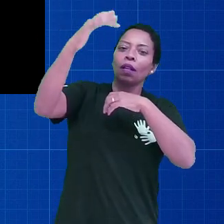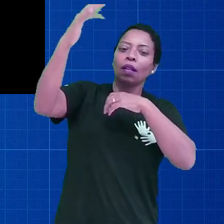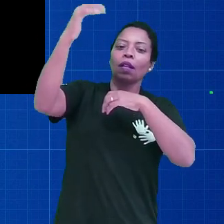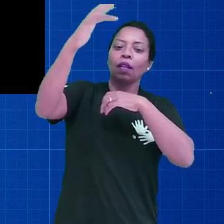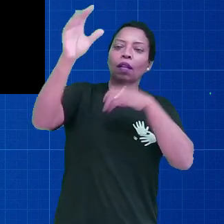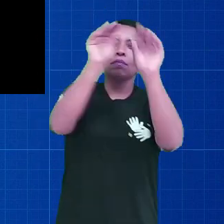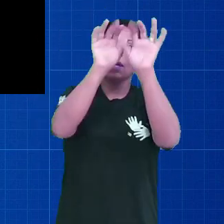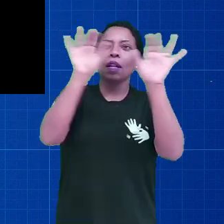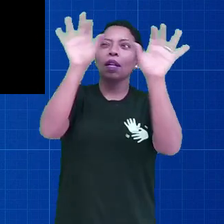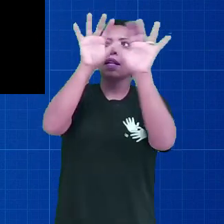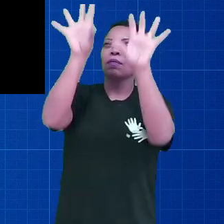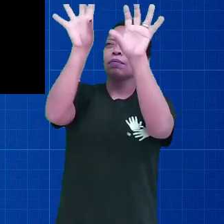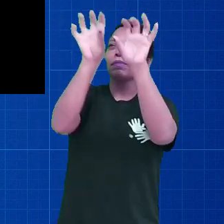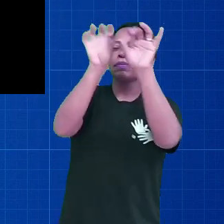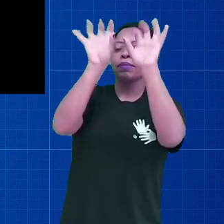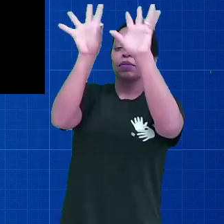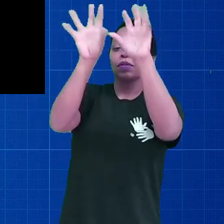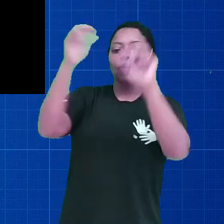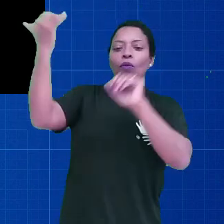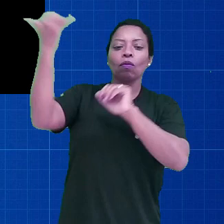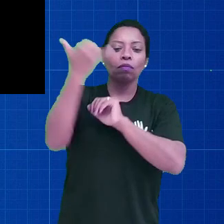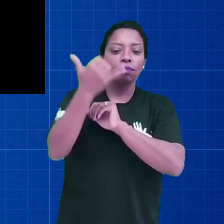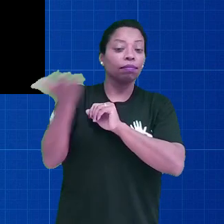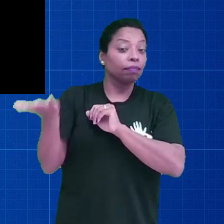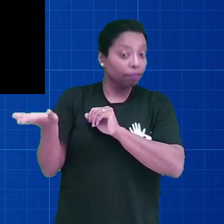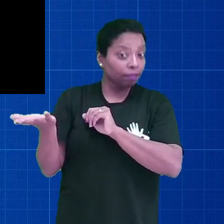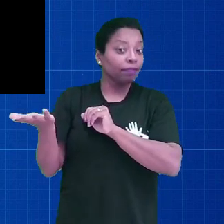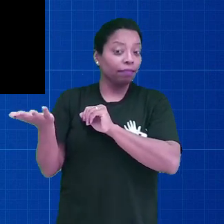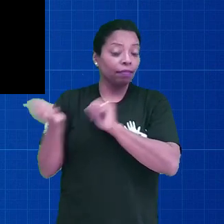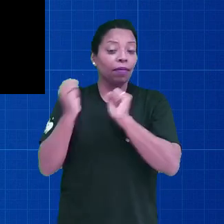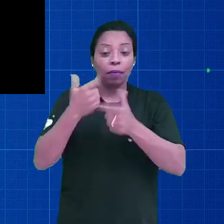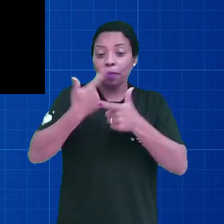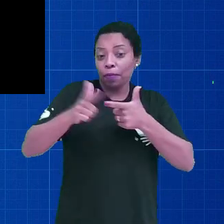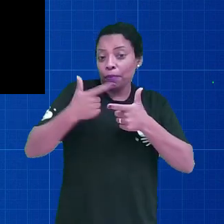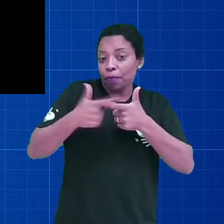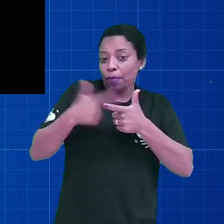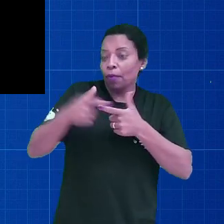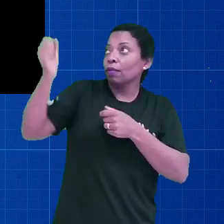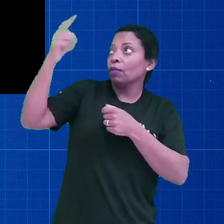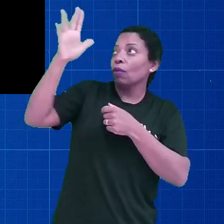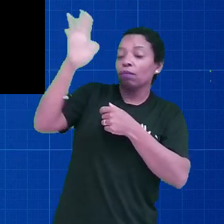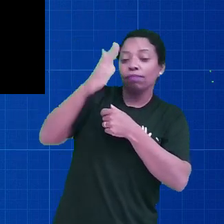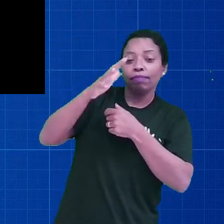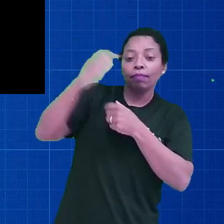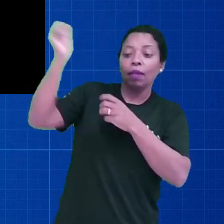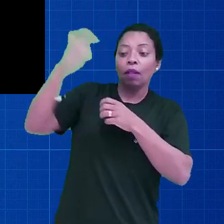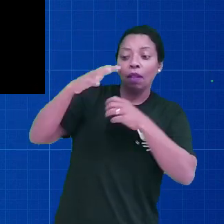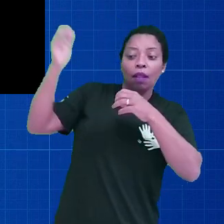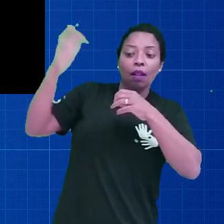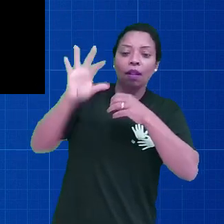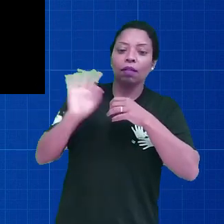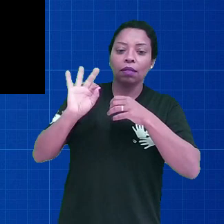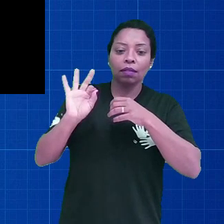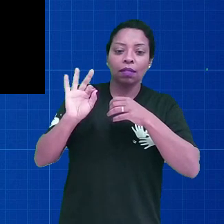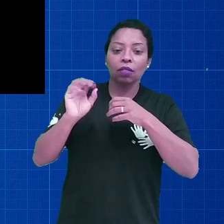absorver parte da radiação solar, vai refletir parte dessa radiação solar e vai